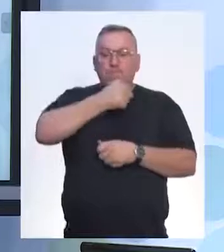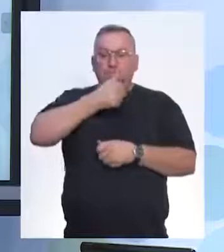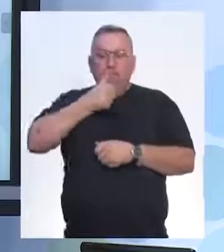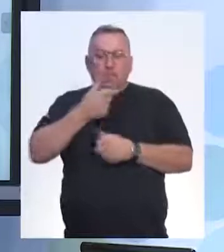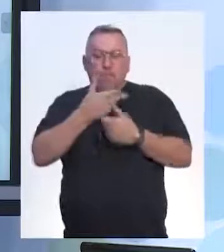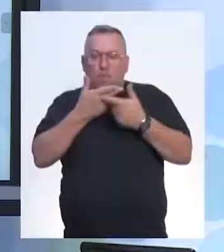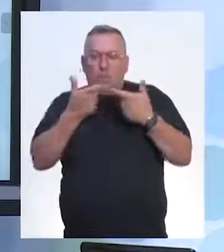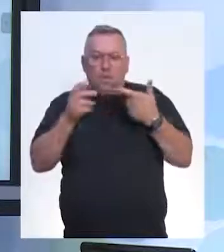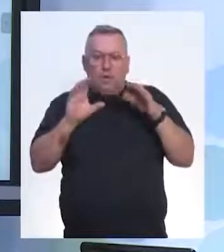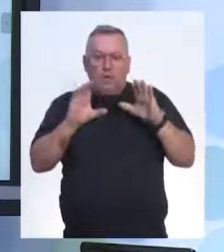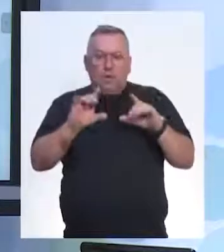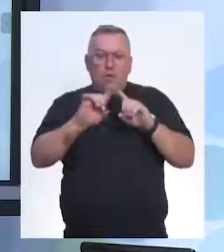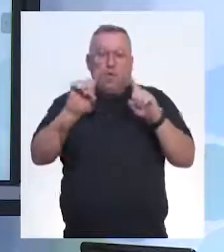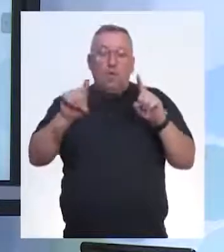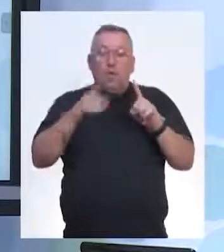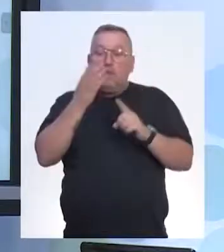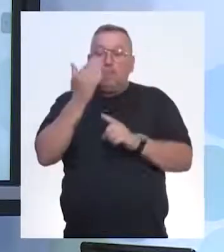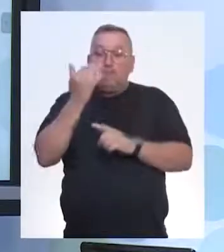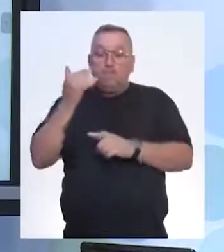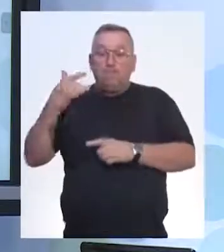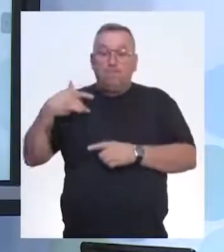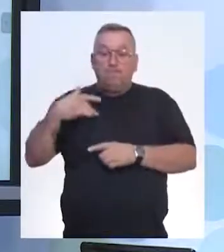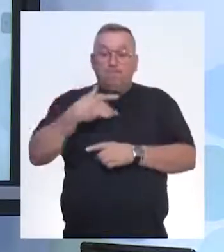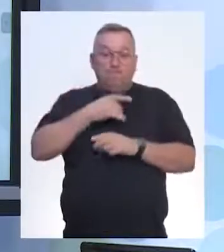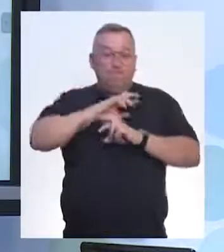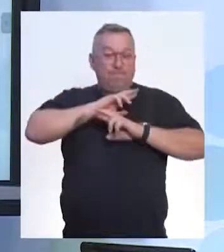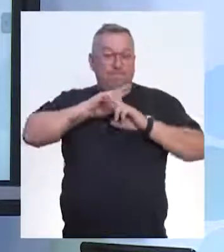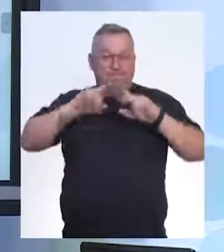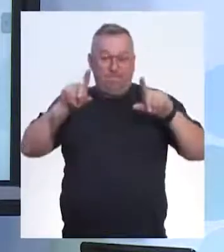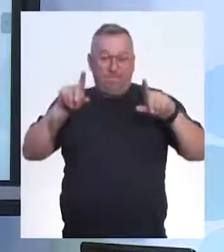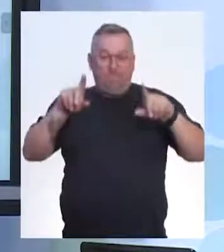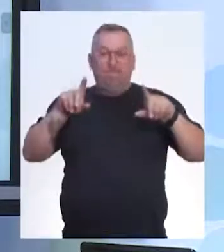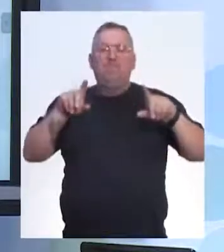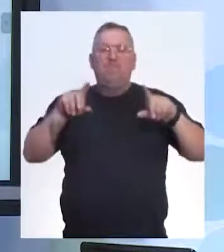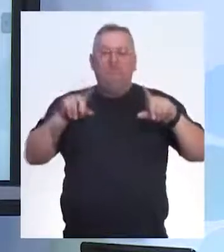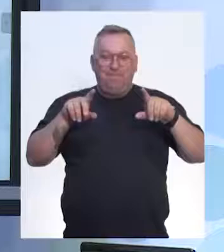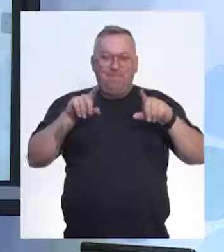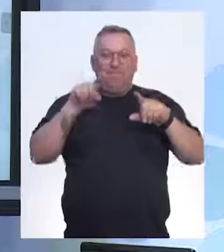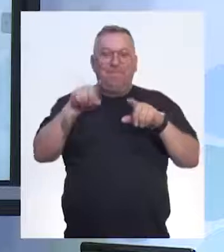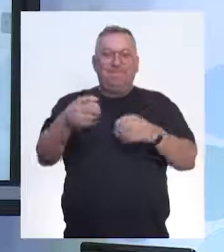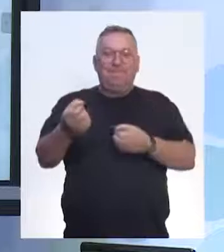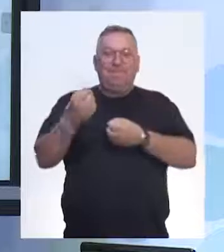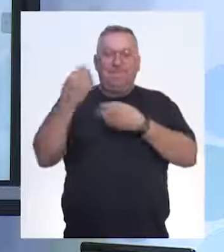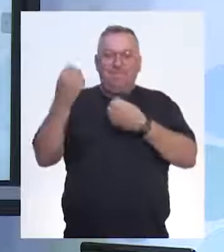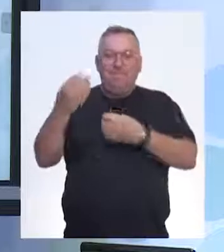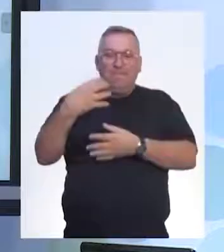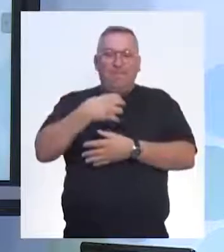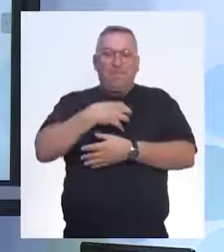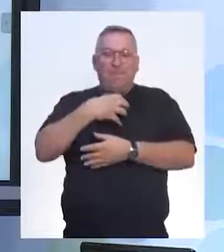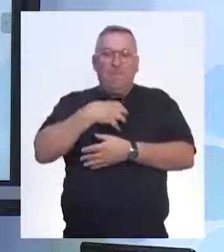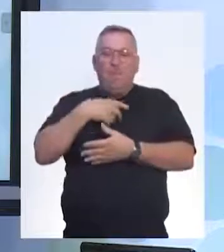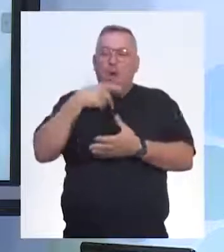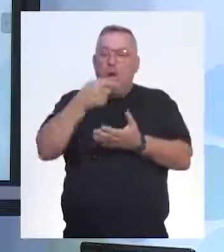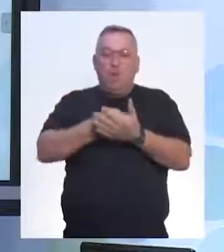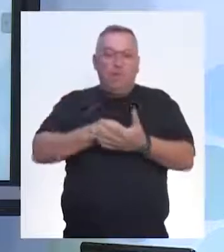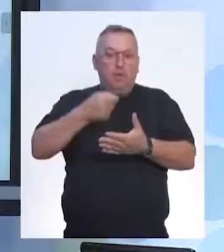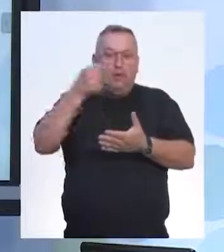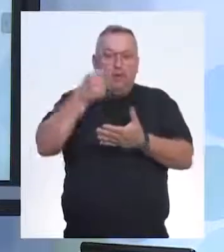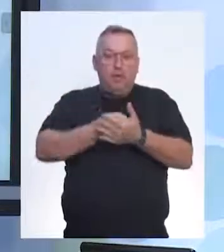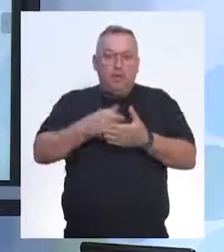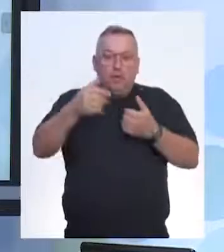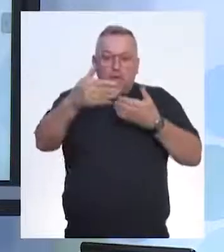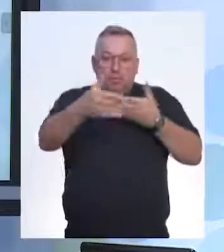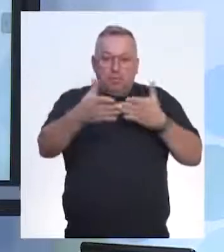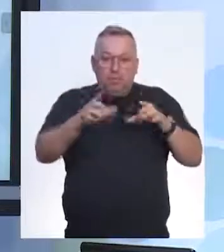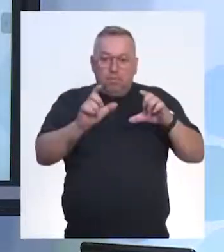contexto assim, ou que têm uma alimentação diferenciada, correto? Então, essas informações, de qualquer forma, elas são obrigatórias